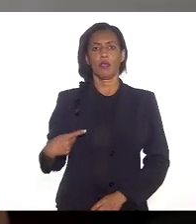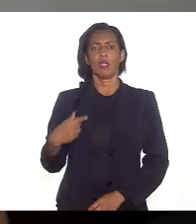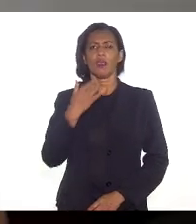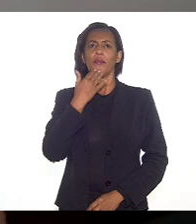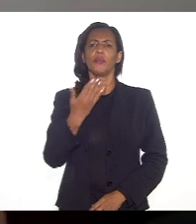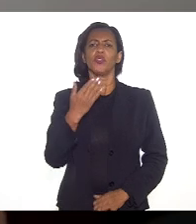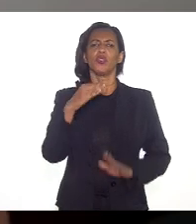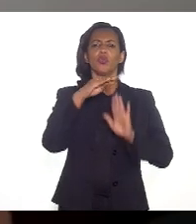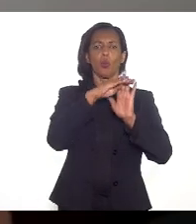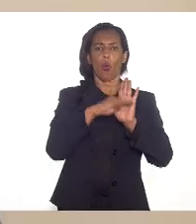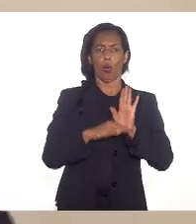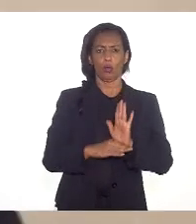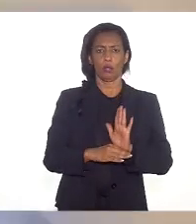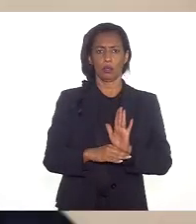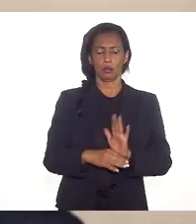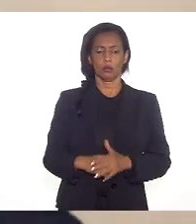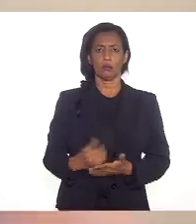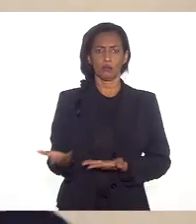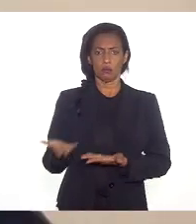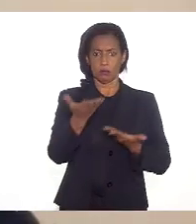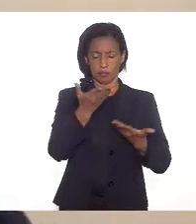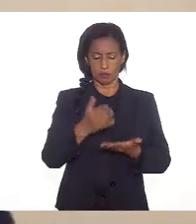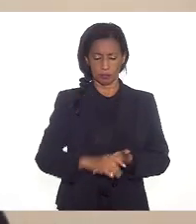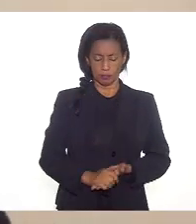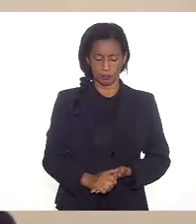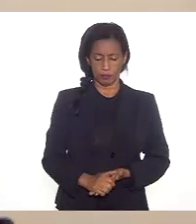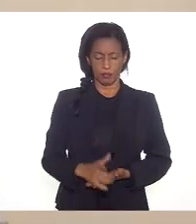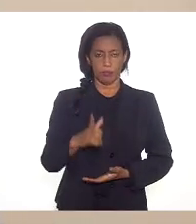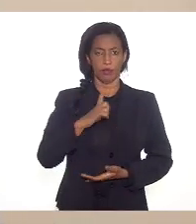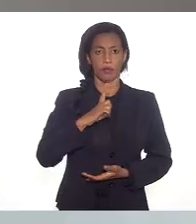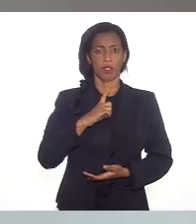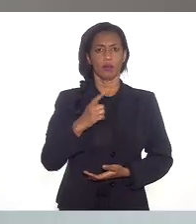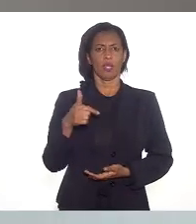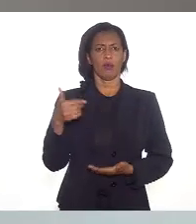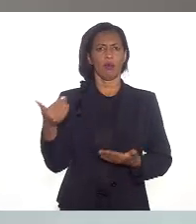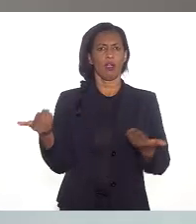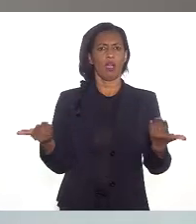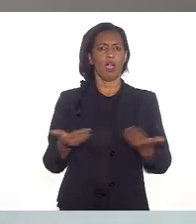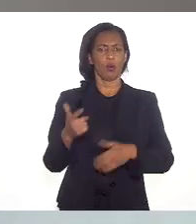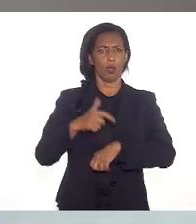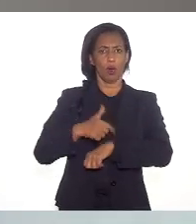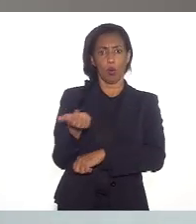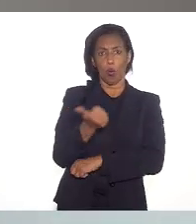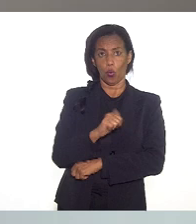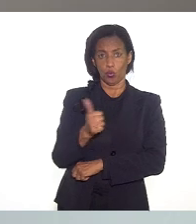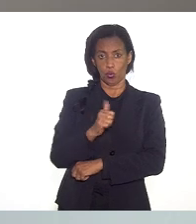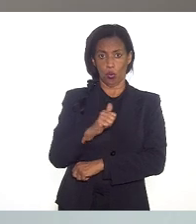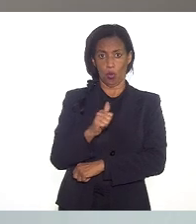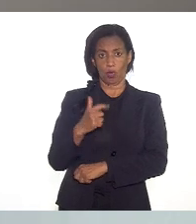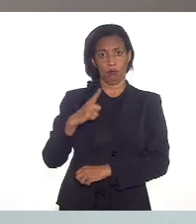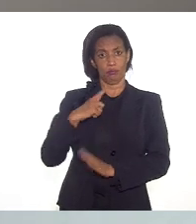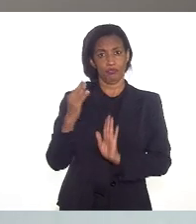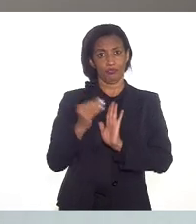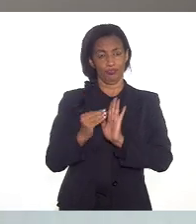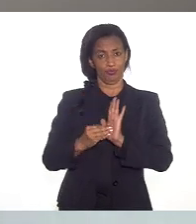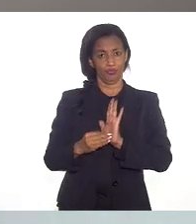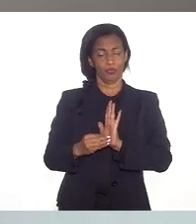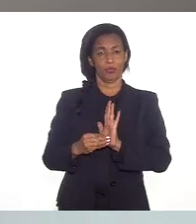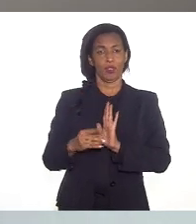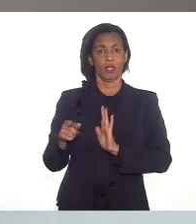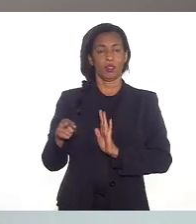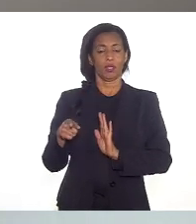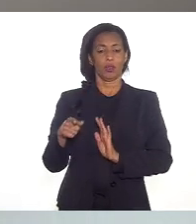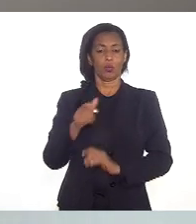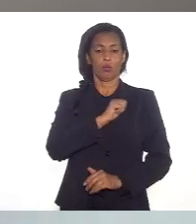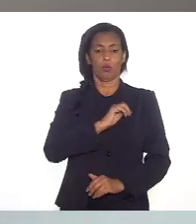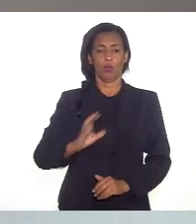Vossa Excelência. Deputado Valdeque. É coisa rápida, porque eu tenho agora às 11 horas uma agenda com o presidente André Siciliano por causa daquele projeto